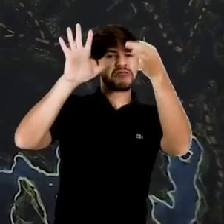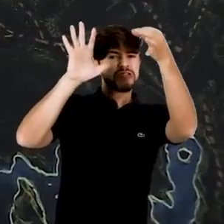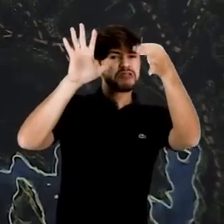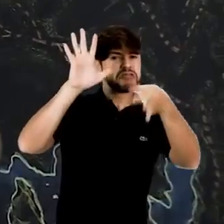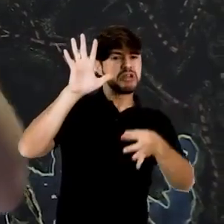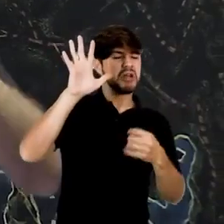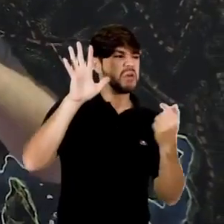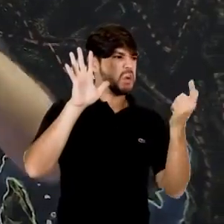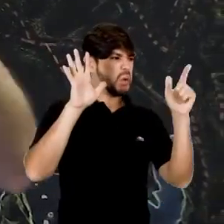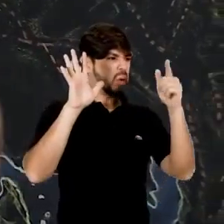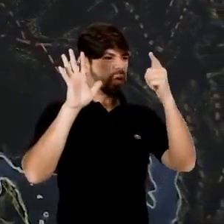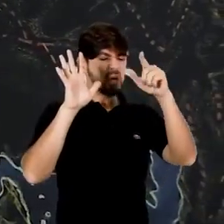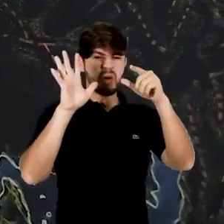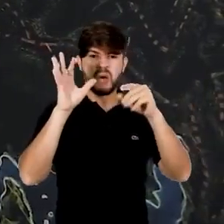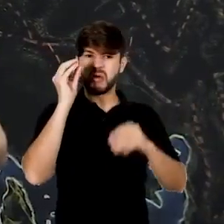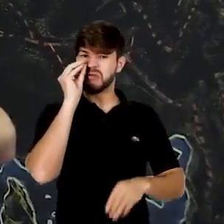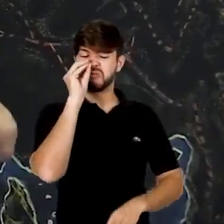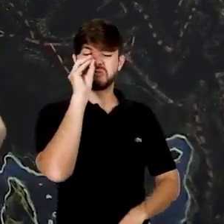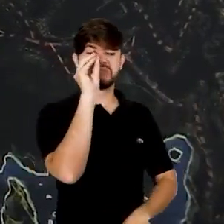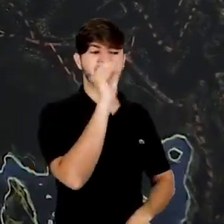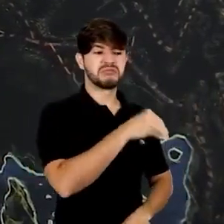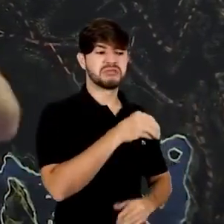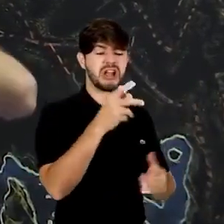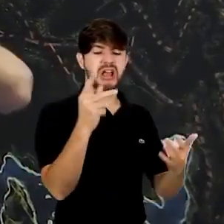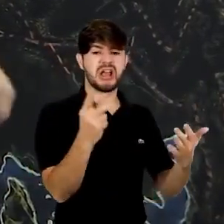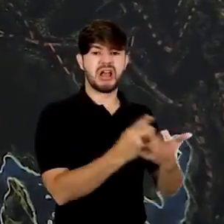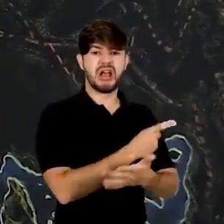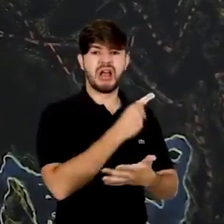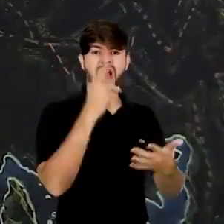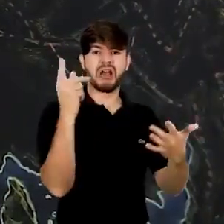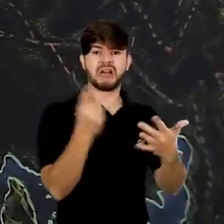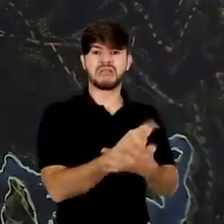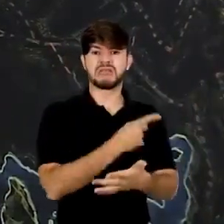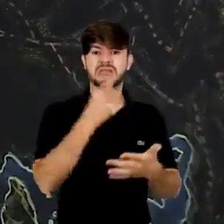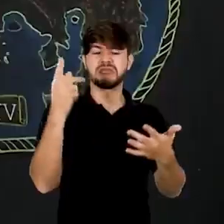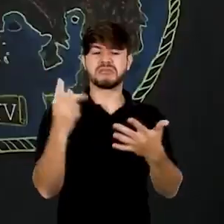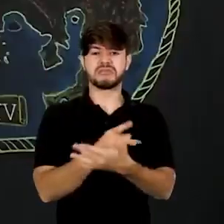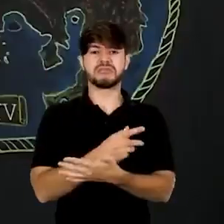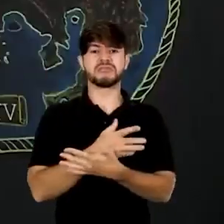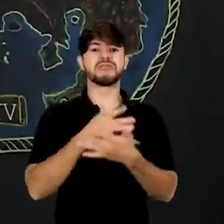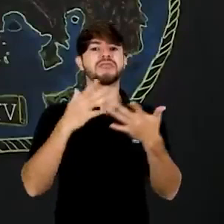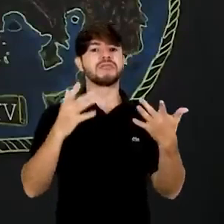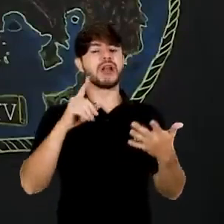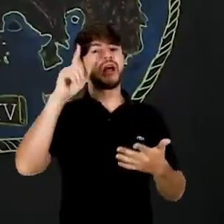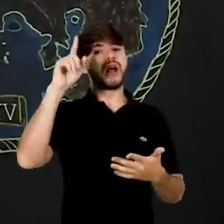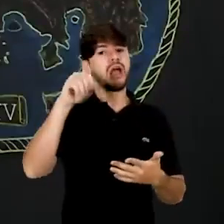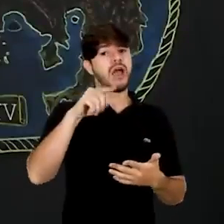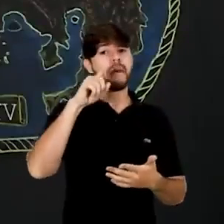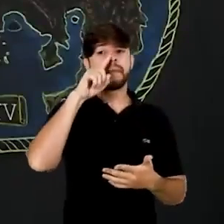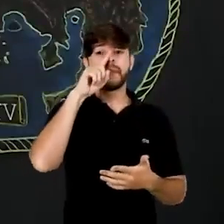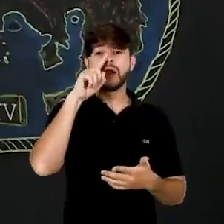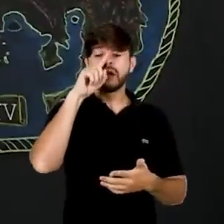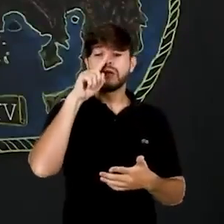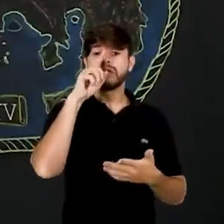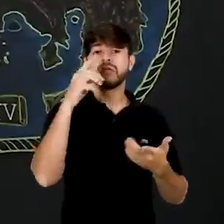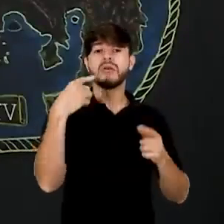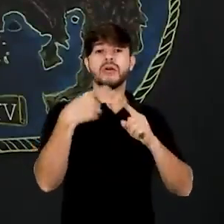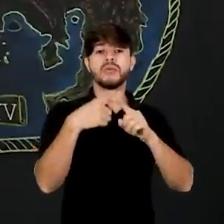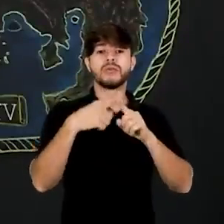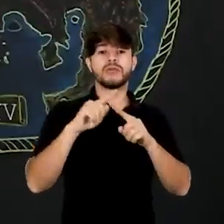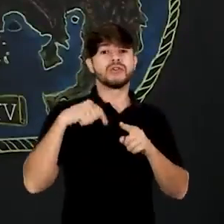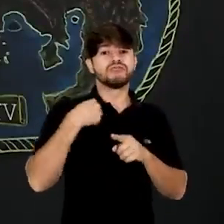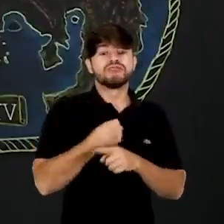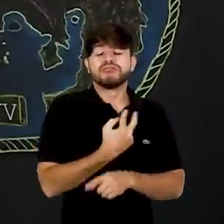civilização e que os outros eram incivilizados, eram bárbaros, atrasados. Isso é muito perigoso, porque a